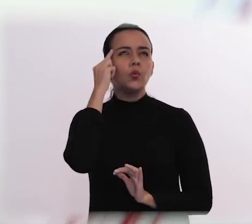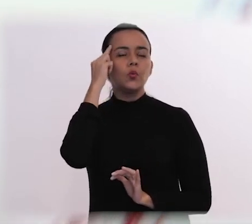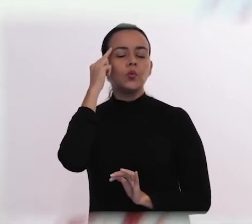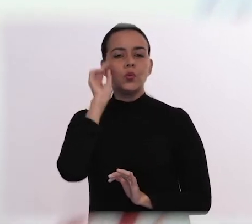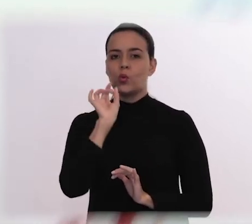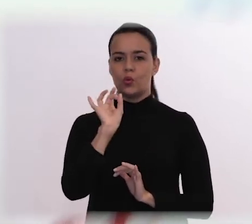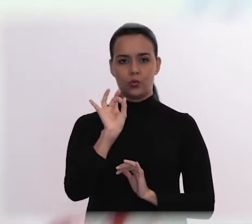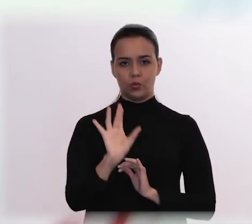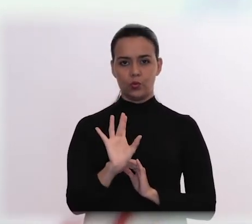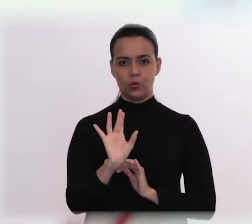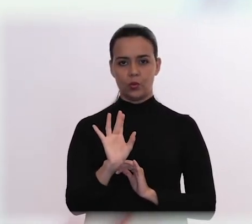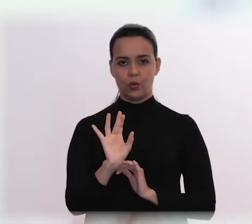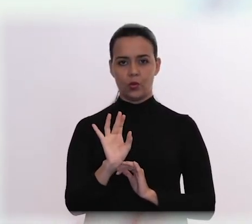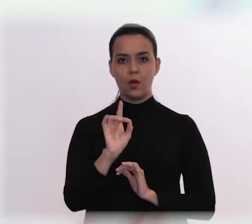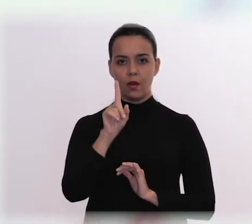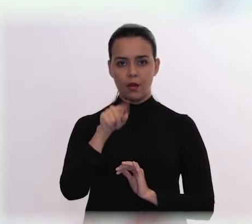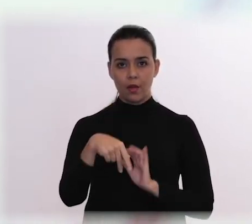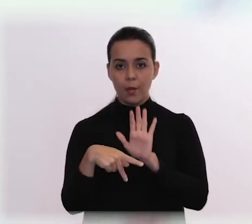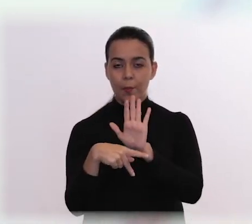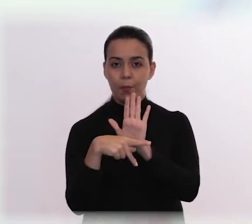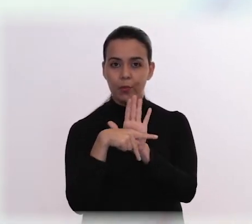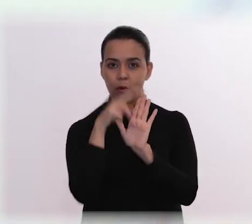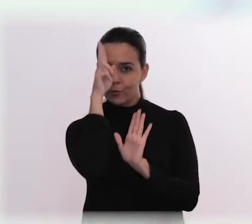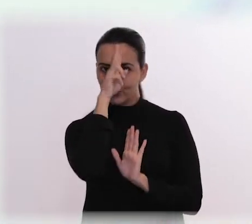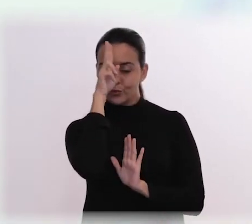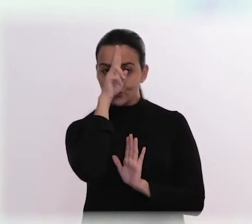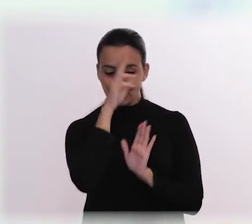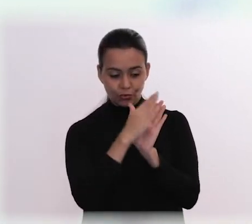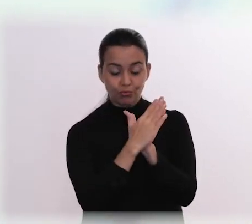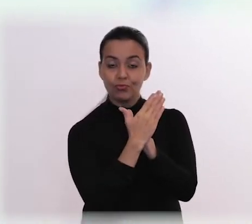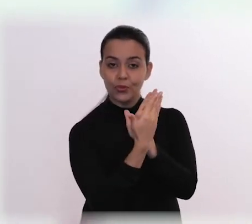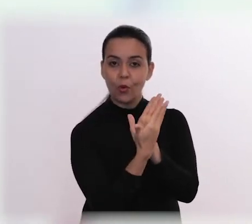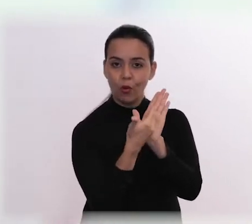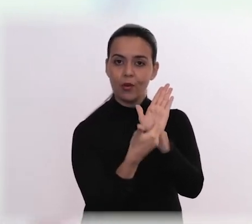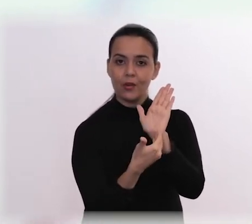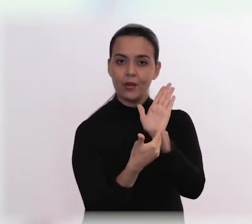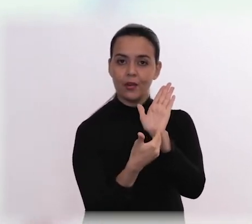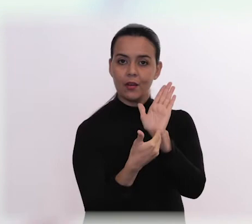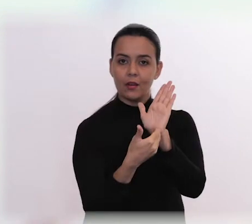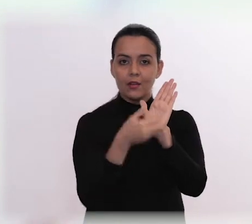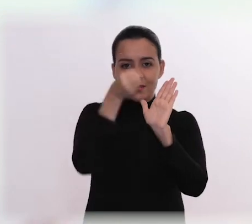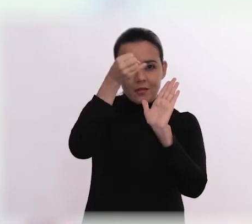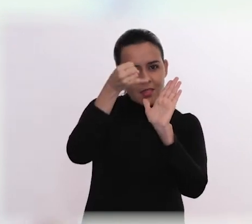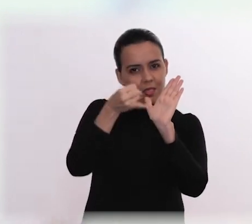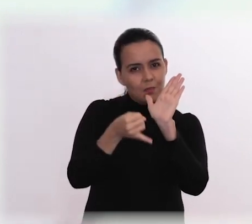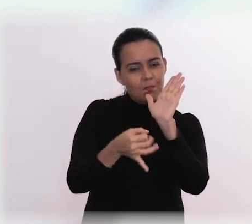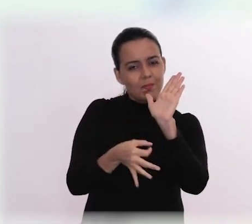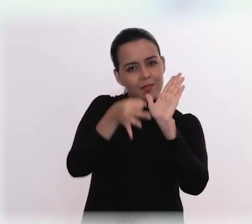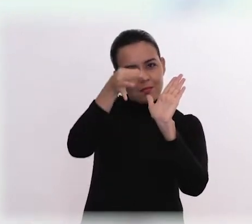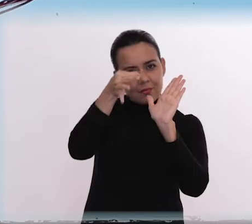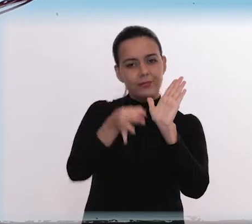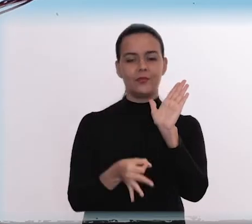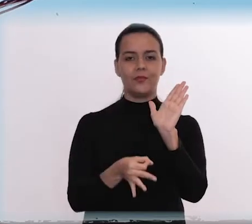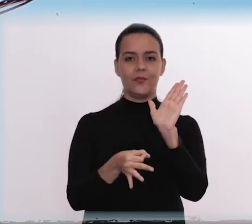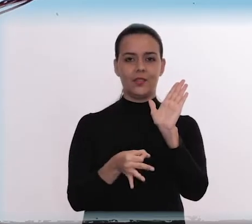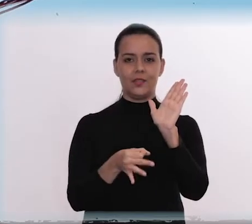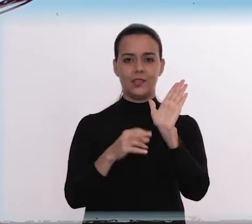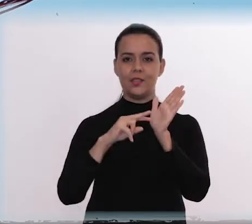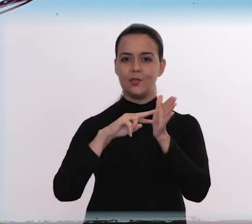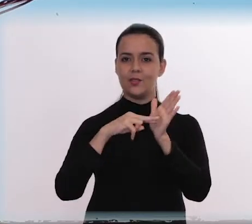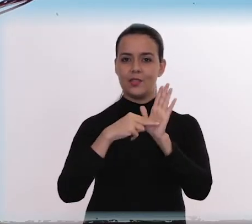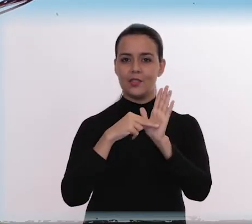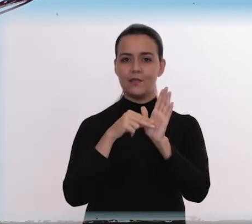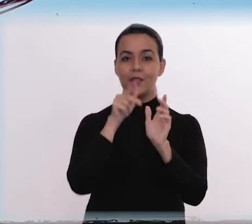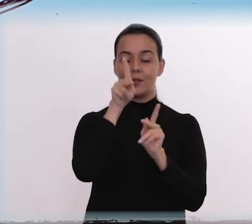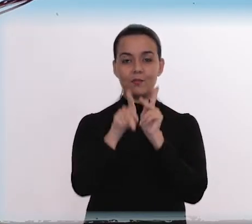primitivista. Ao mesmo tempo, não é, a civilização, a cidade de São Paulo, para a qual se dirige o personagem e